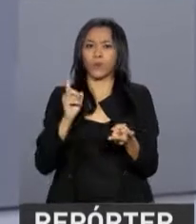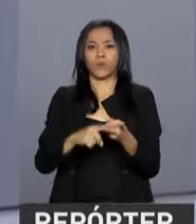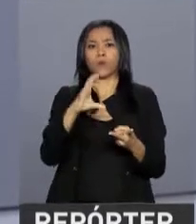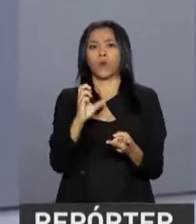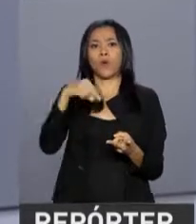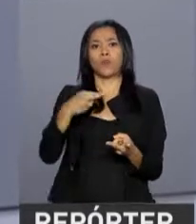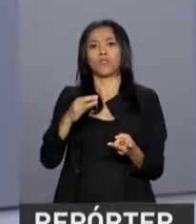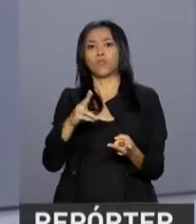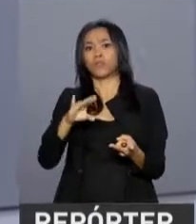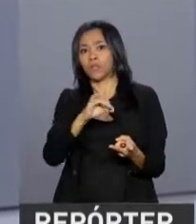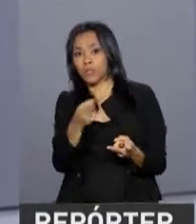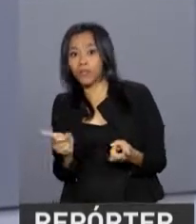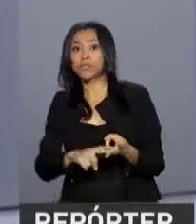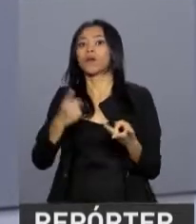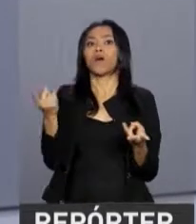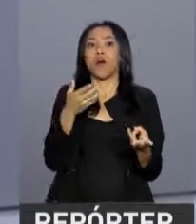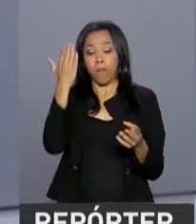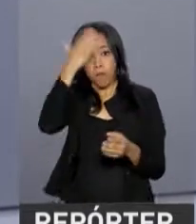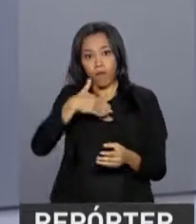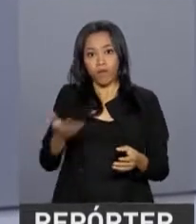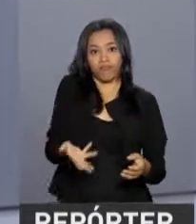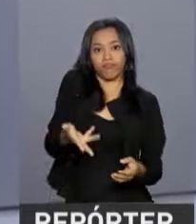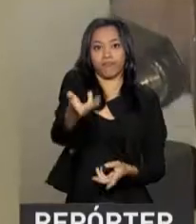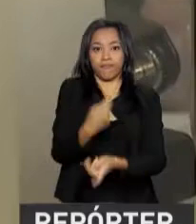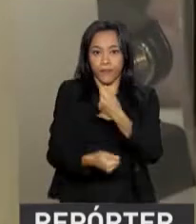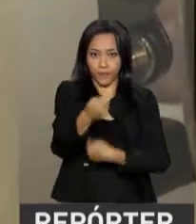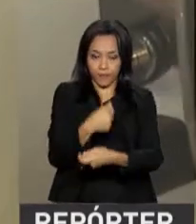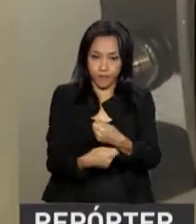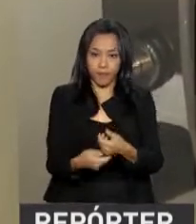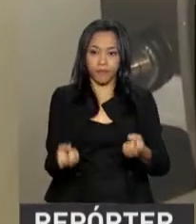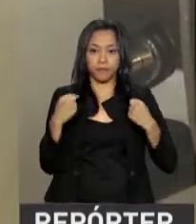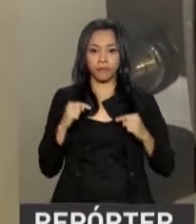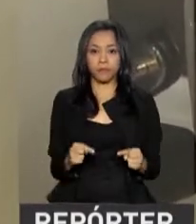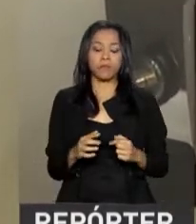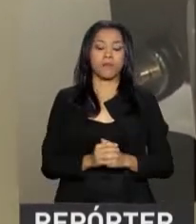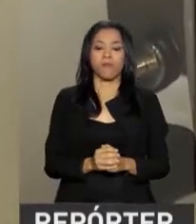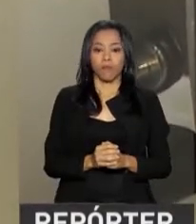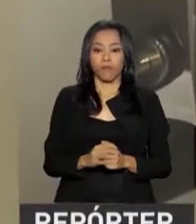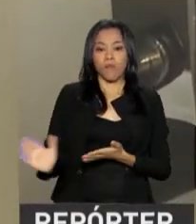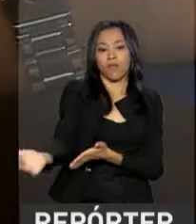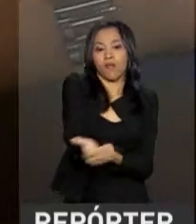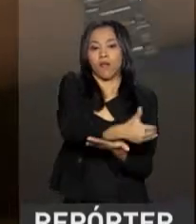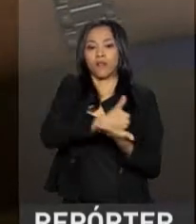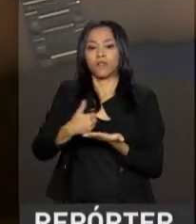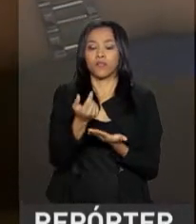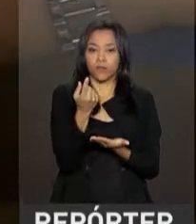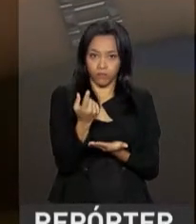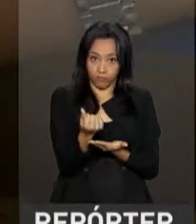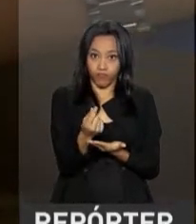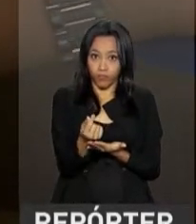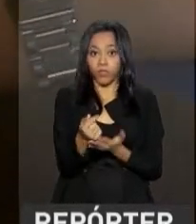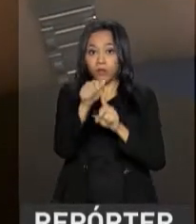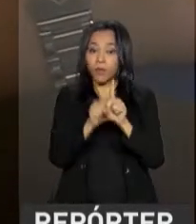mostra a aceleração da atividade econômica a arrecadação federal em fevereiro teve seu melhor resultado